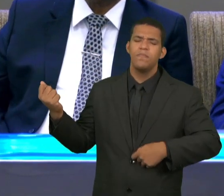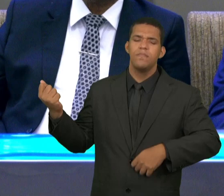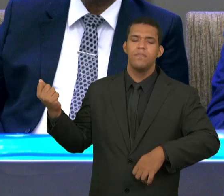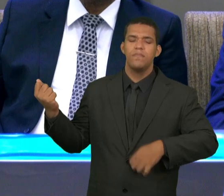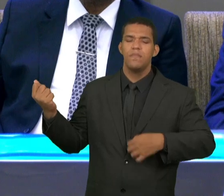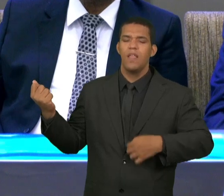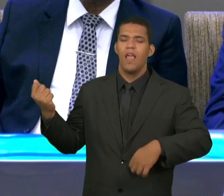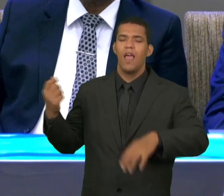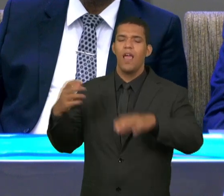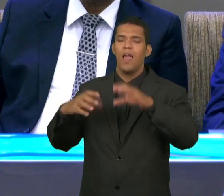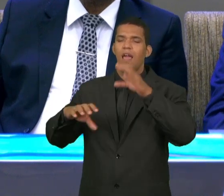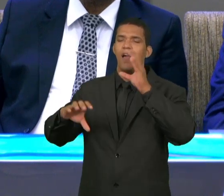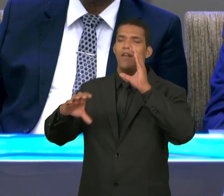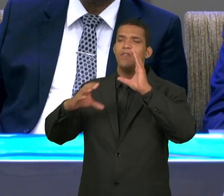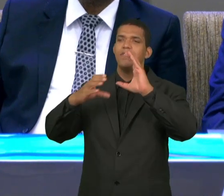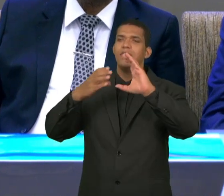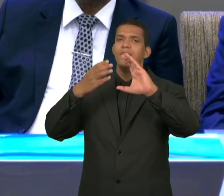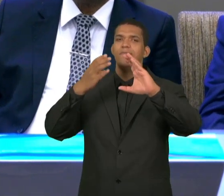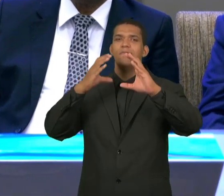e cantava os hinos